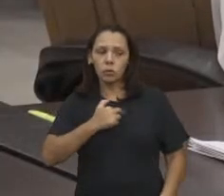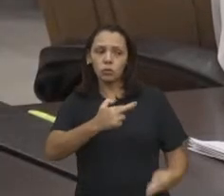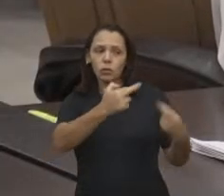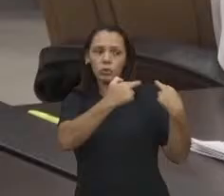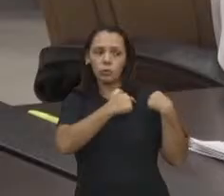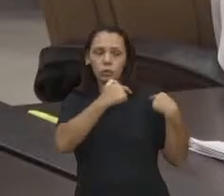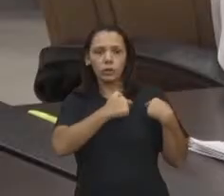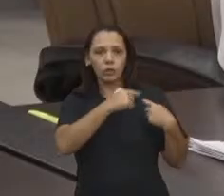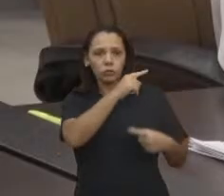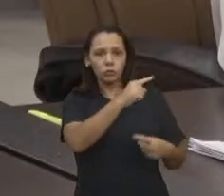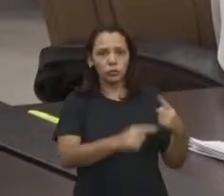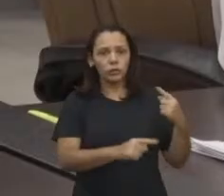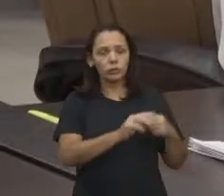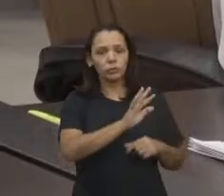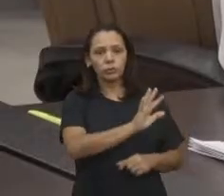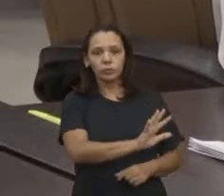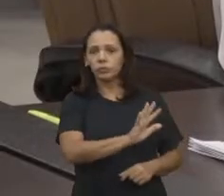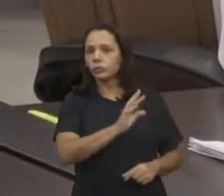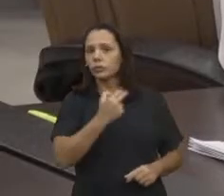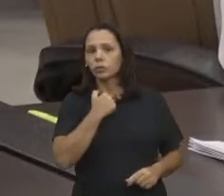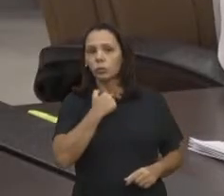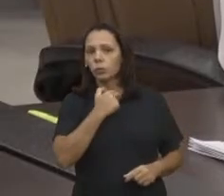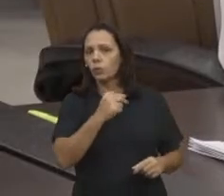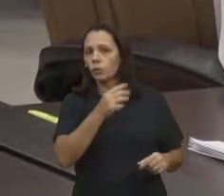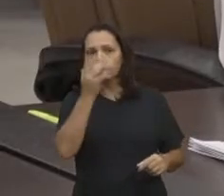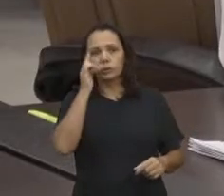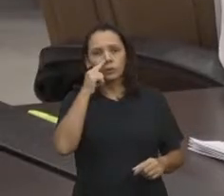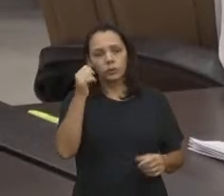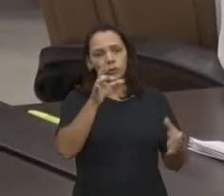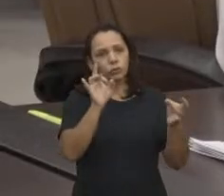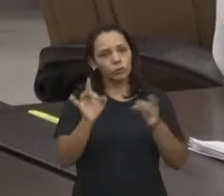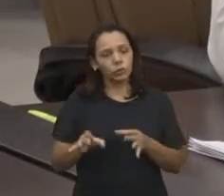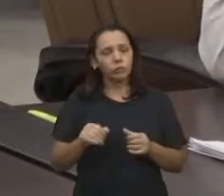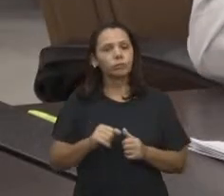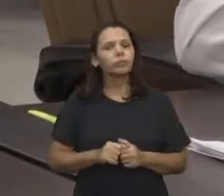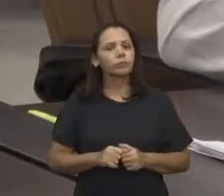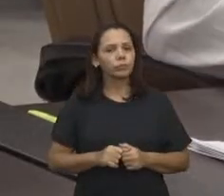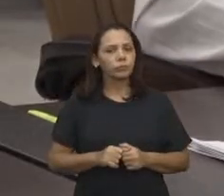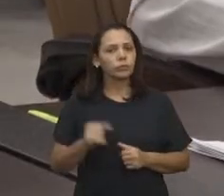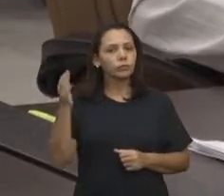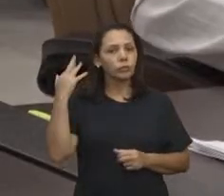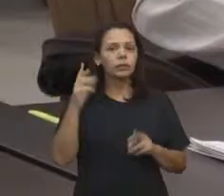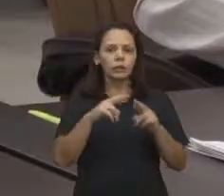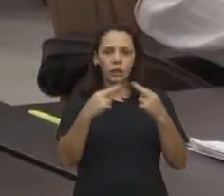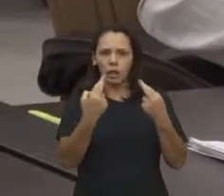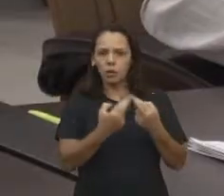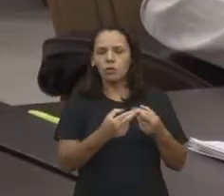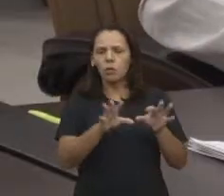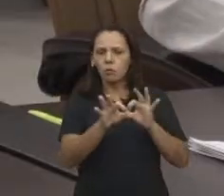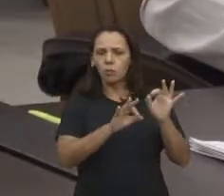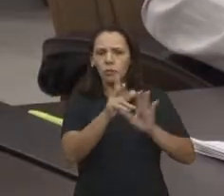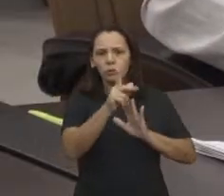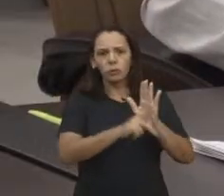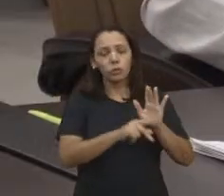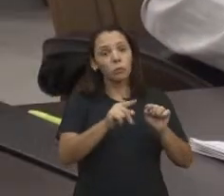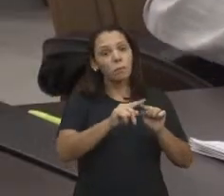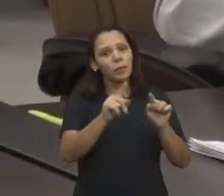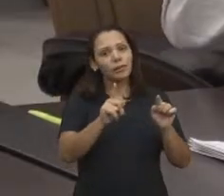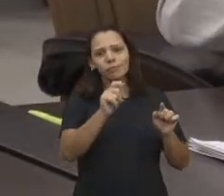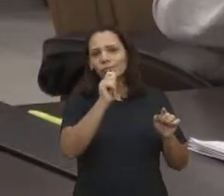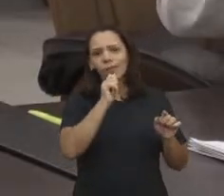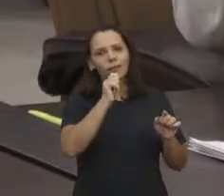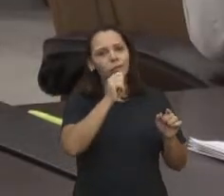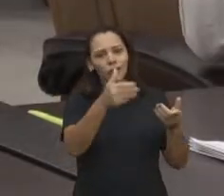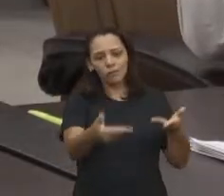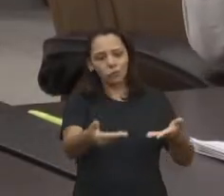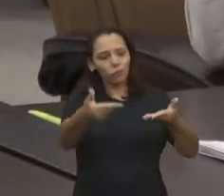tem nada a ver com a prefeitura. Aí fizemos as reuniões, até o projeto até agora não chegou. Gostaria que você me respondesse para